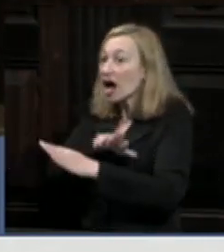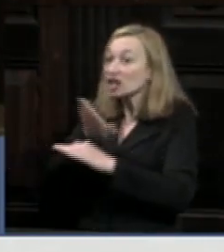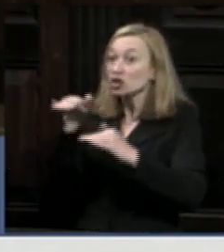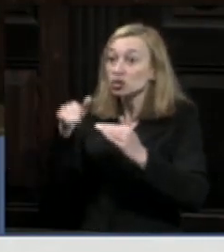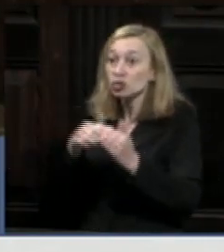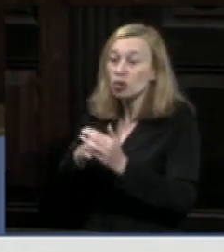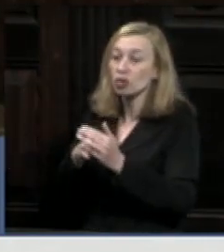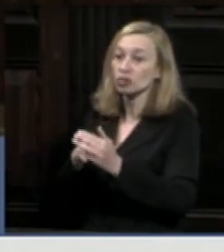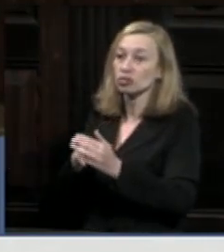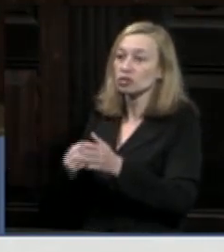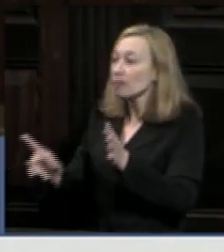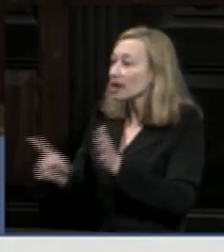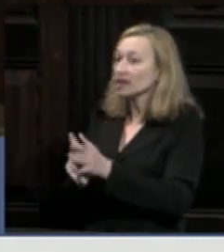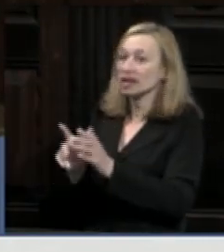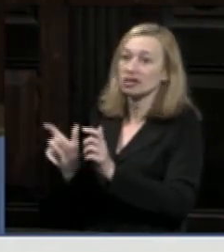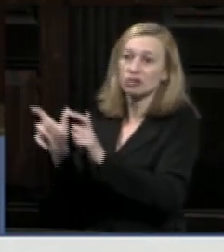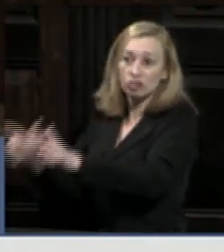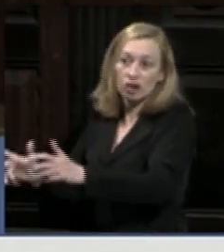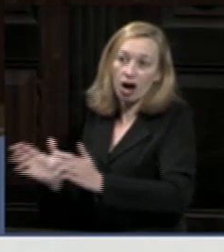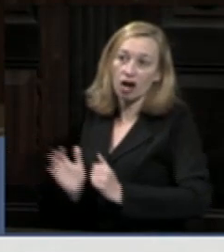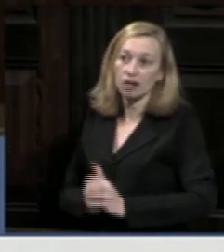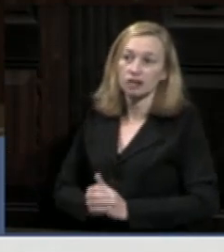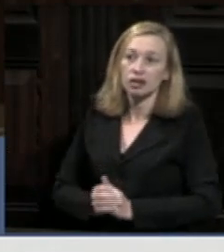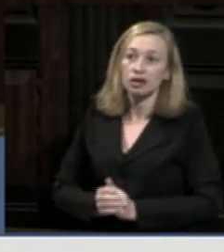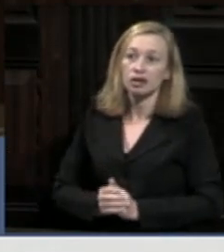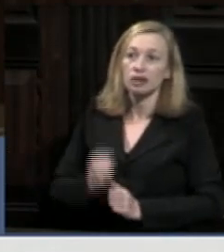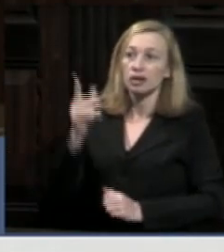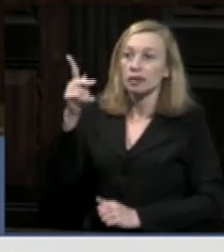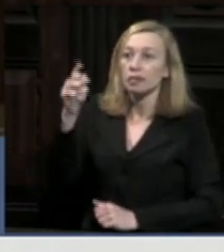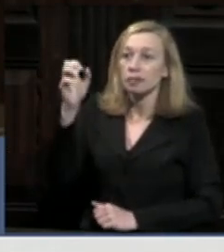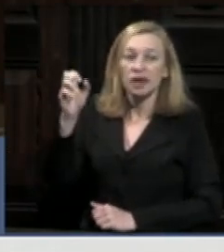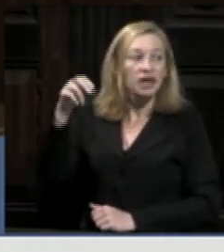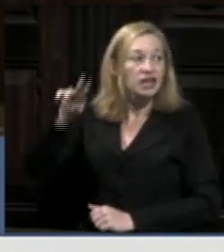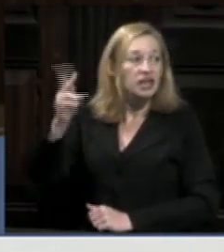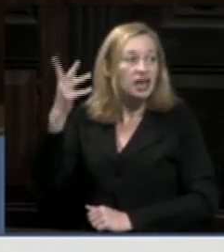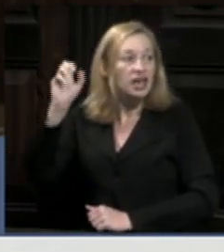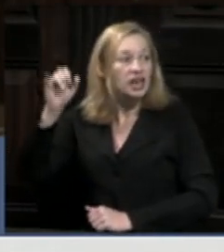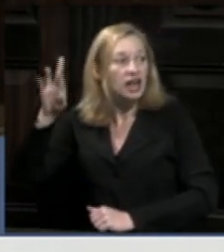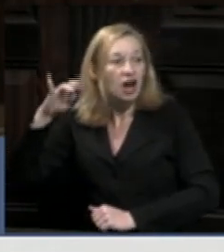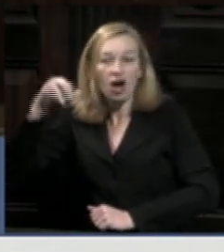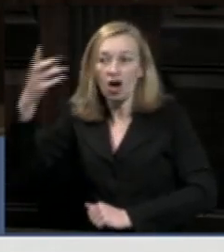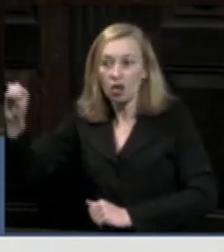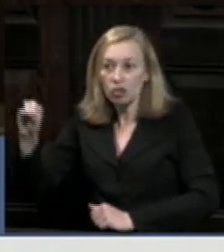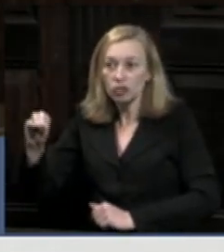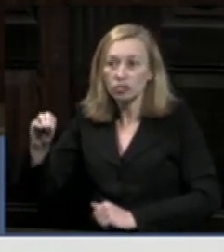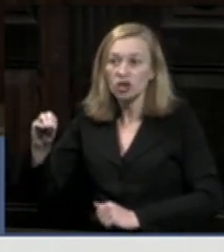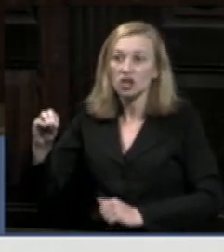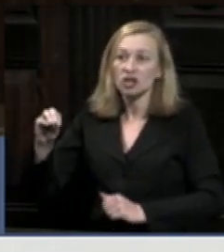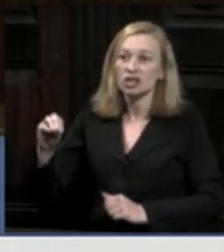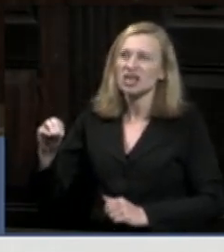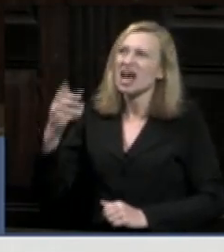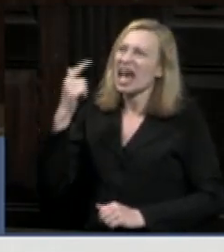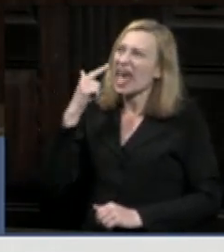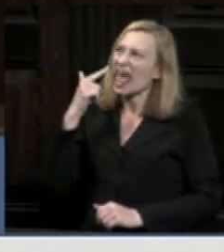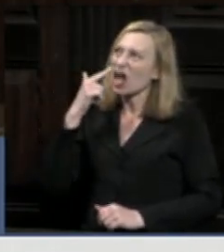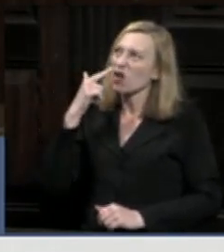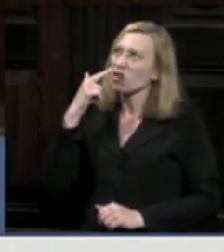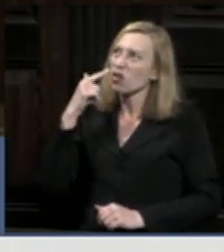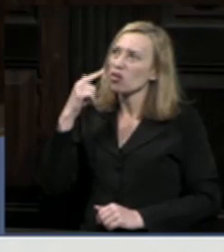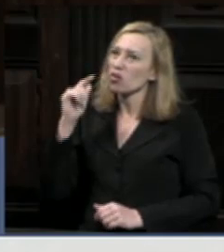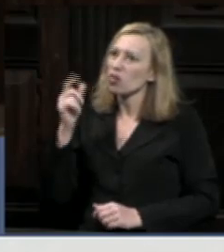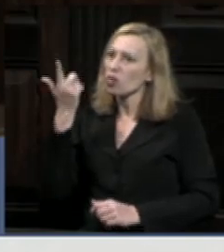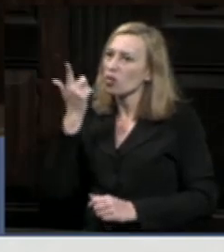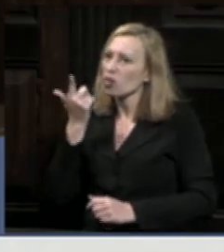mundo aí quando falam do terreirão será que eu serei se lhes tenho certeza que serei o mais votado nessa região